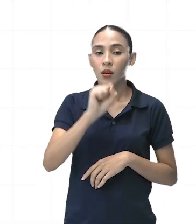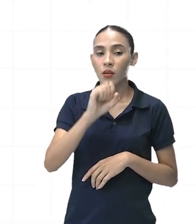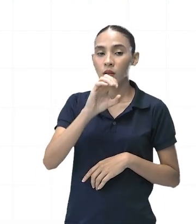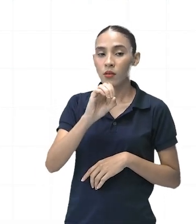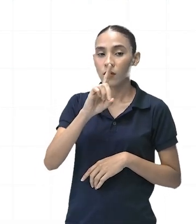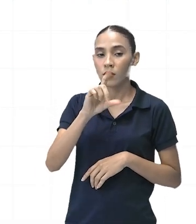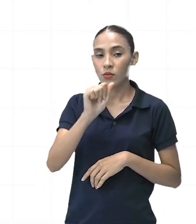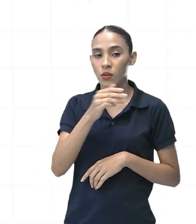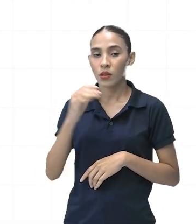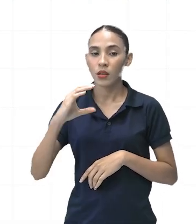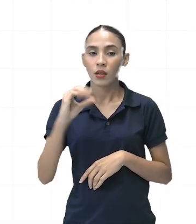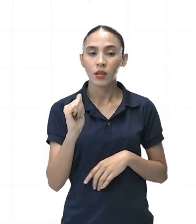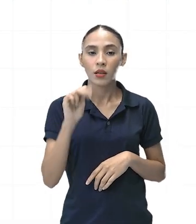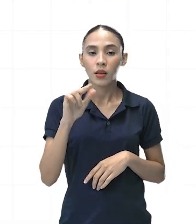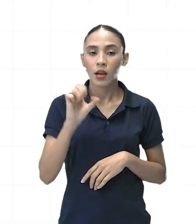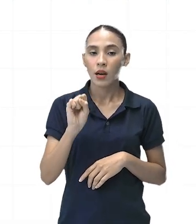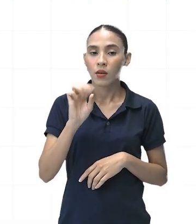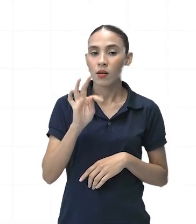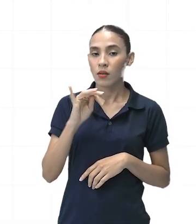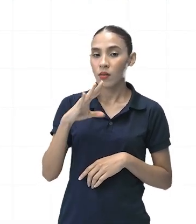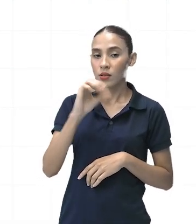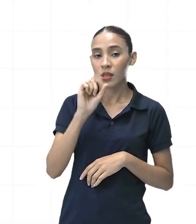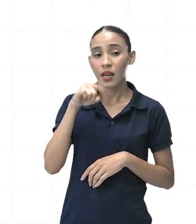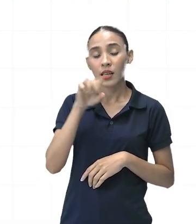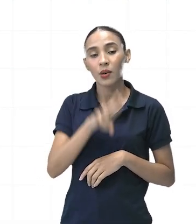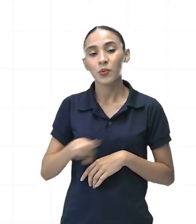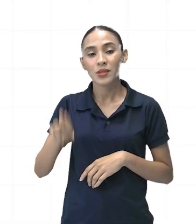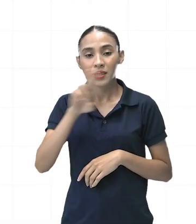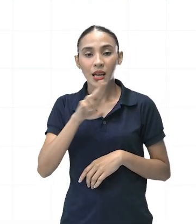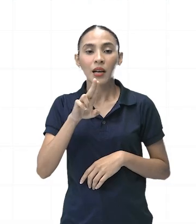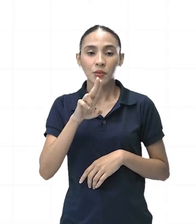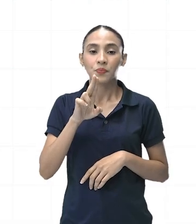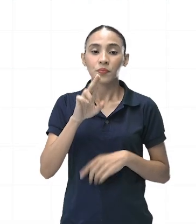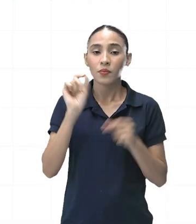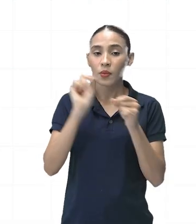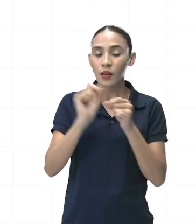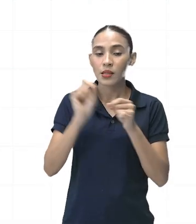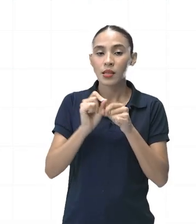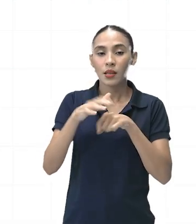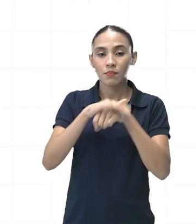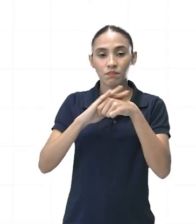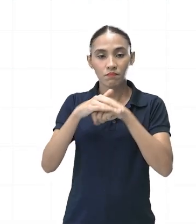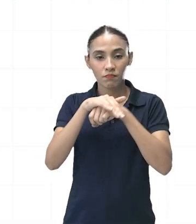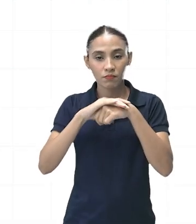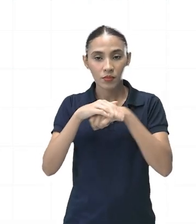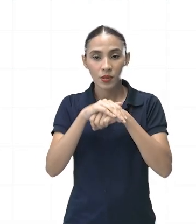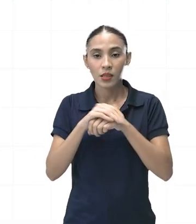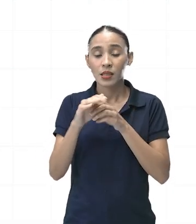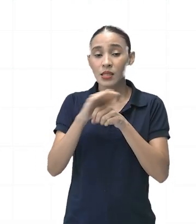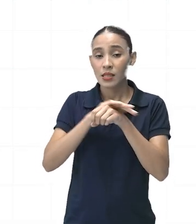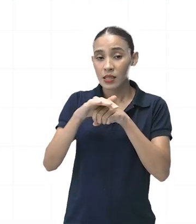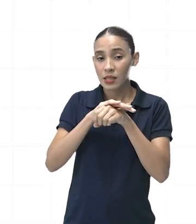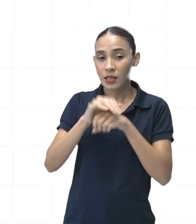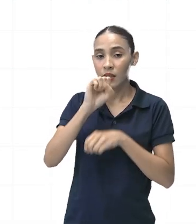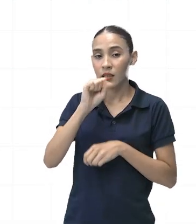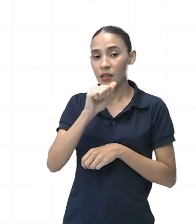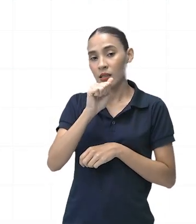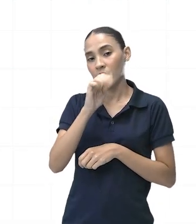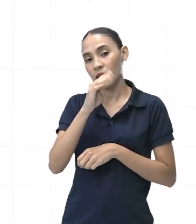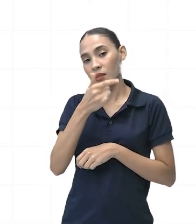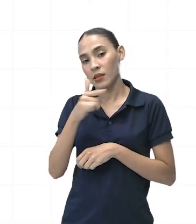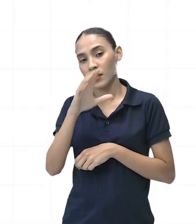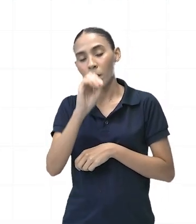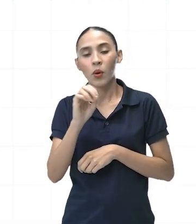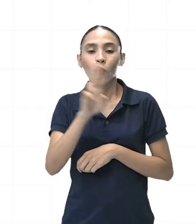soda cáustica e é utilizado na fabricação de sabão. Então, temos a representação na imagem do sabão, que é